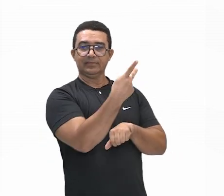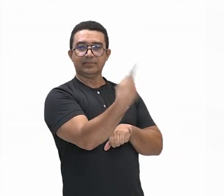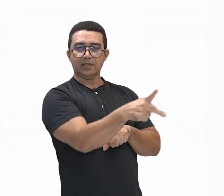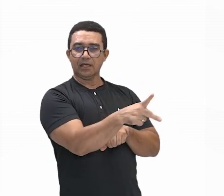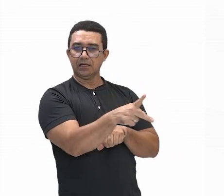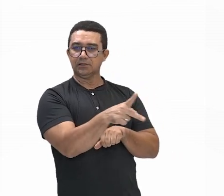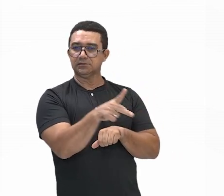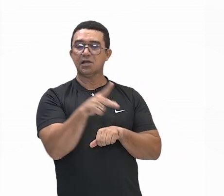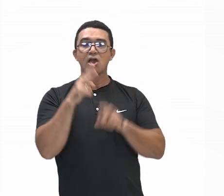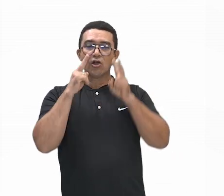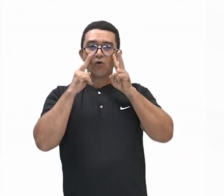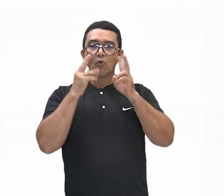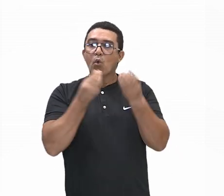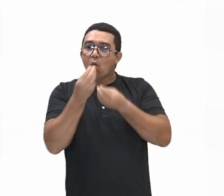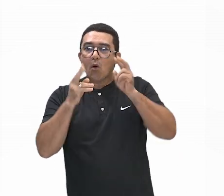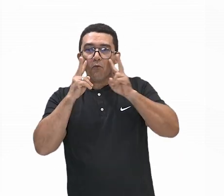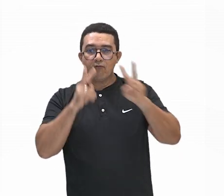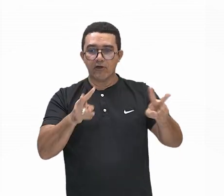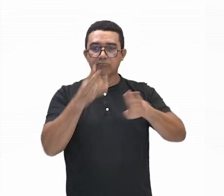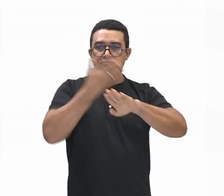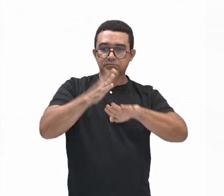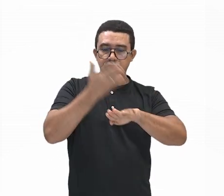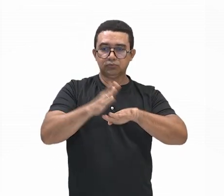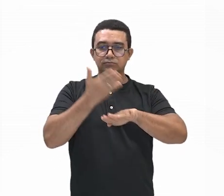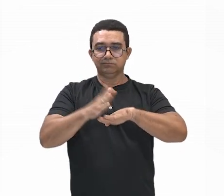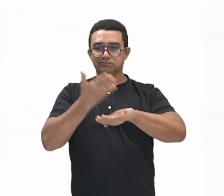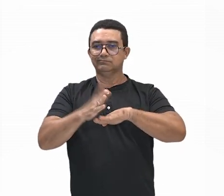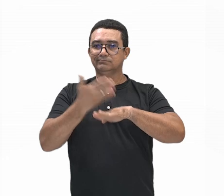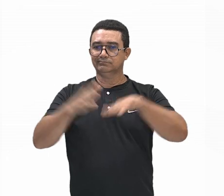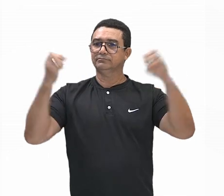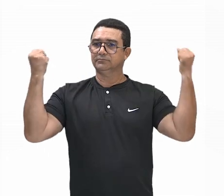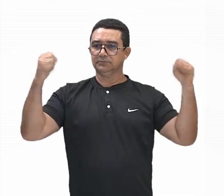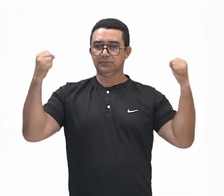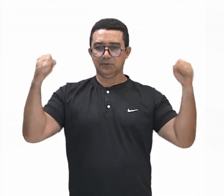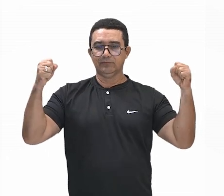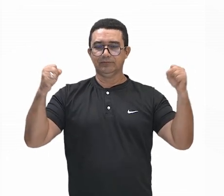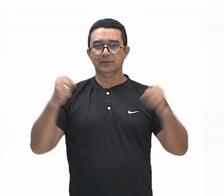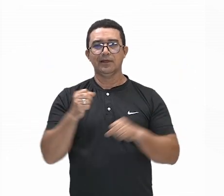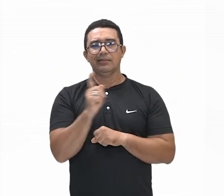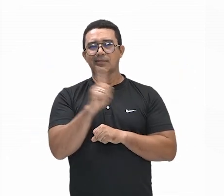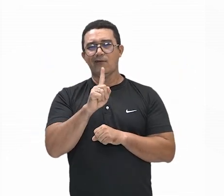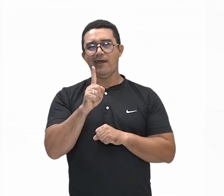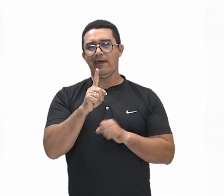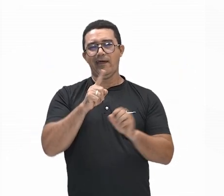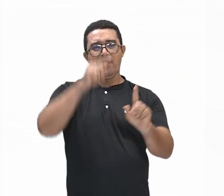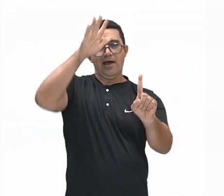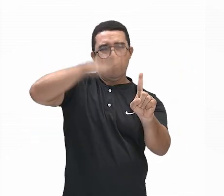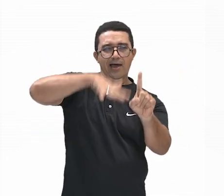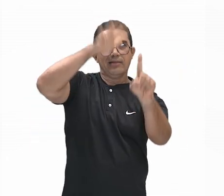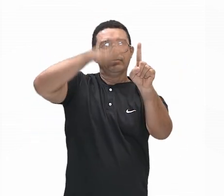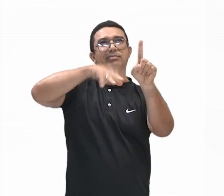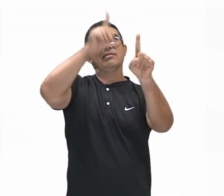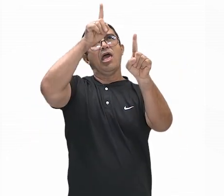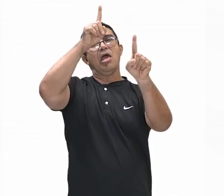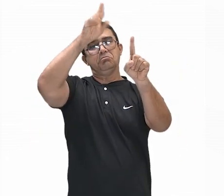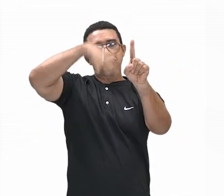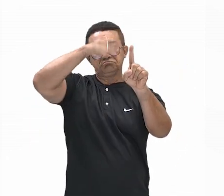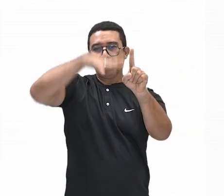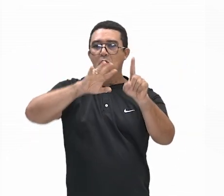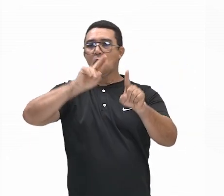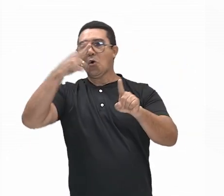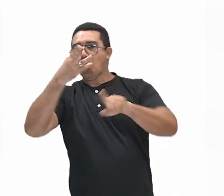enxergarem a prática da ginástica não era como uma forma de culto aos deuses ou de preparação